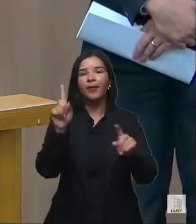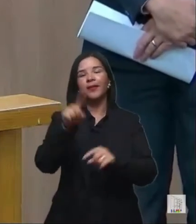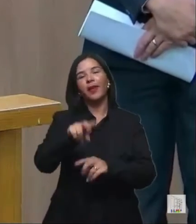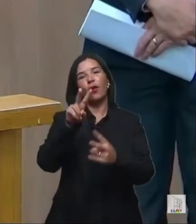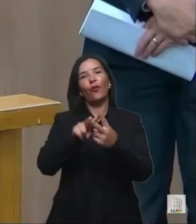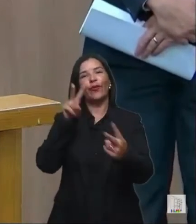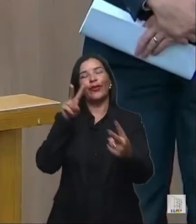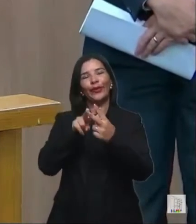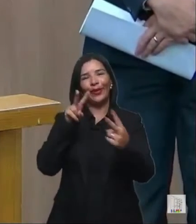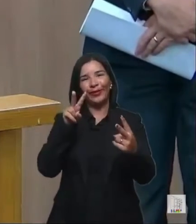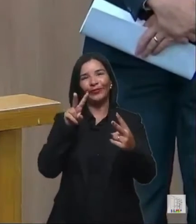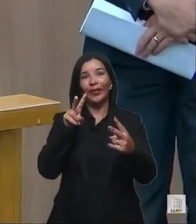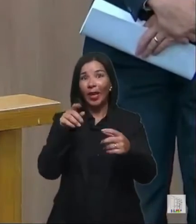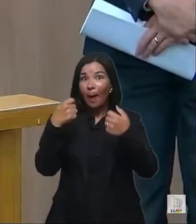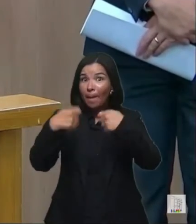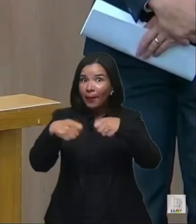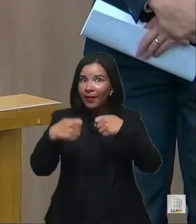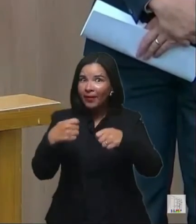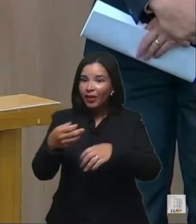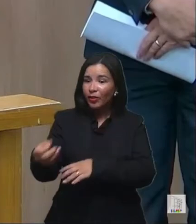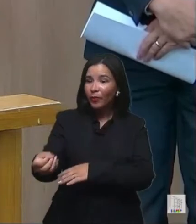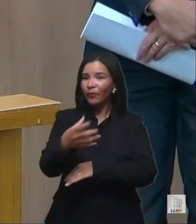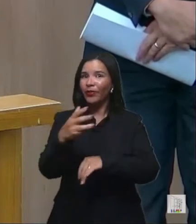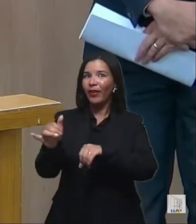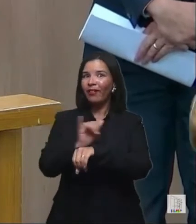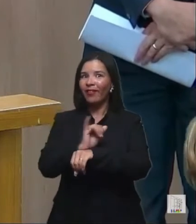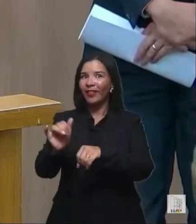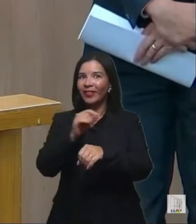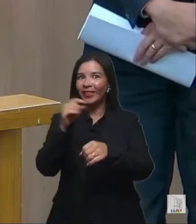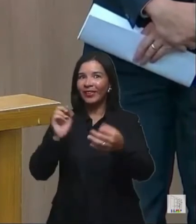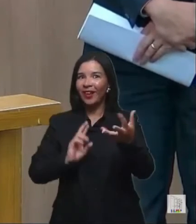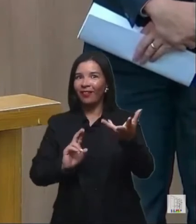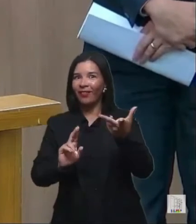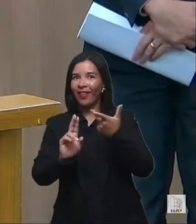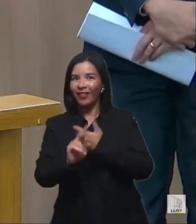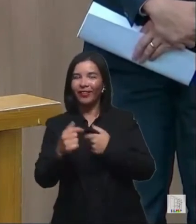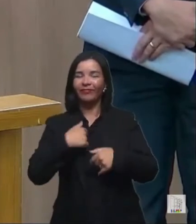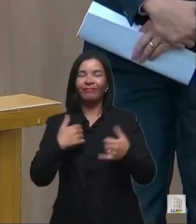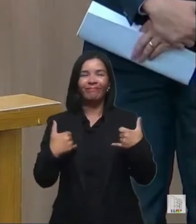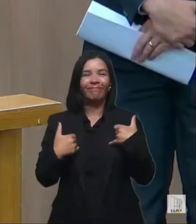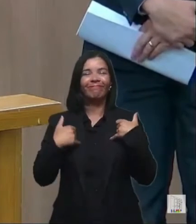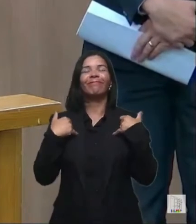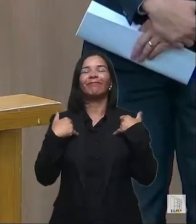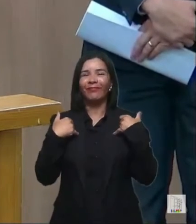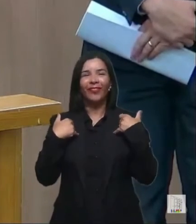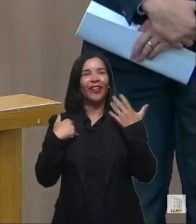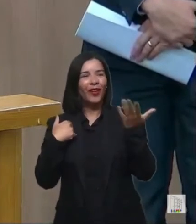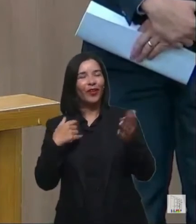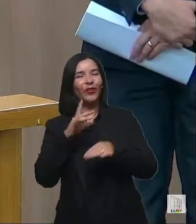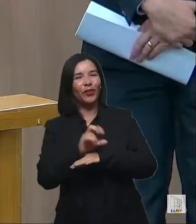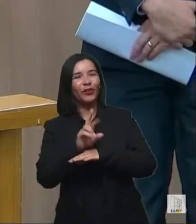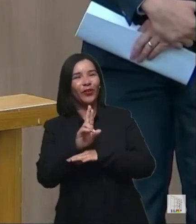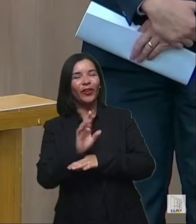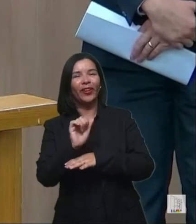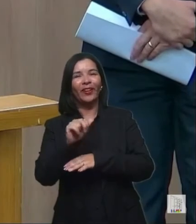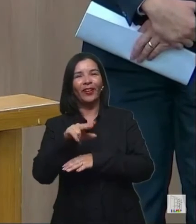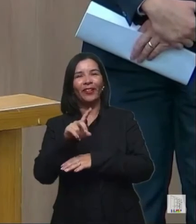virtual. Isto exige novas ferramentas e eu quero dizer com muito orgulho, doutor Andrei, e a todos os nossos